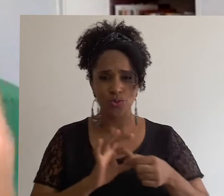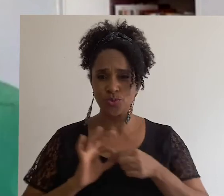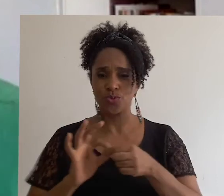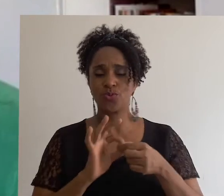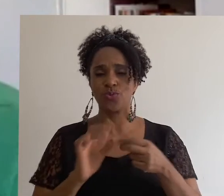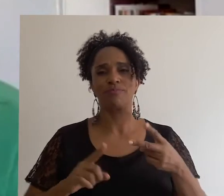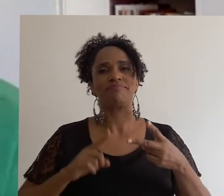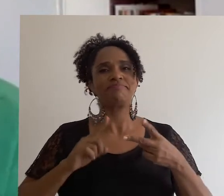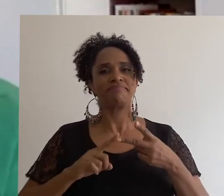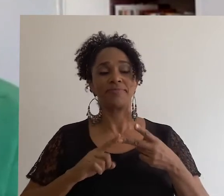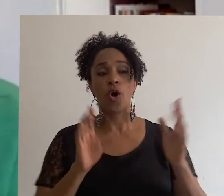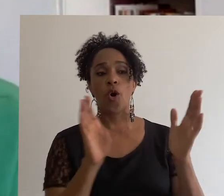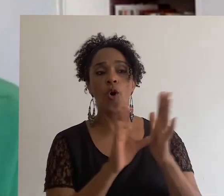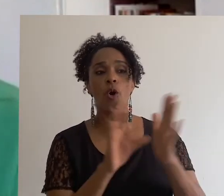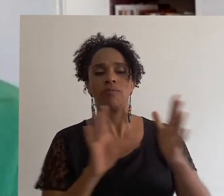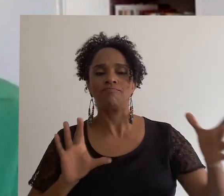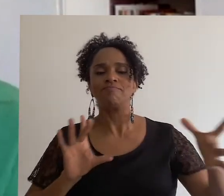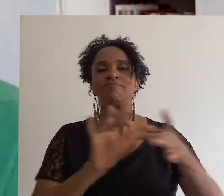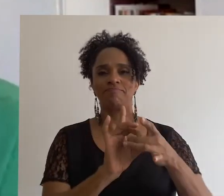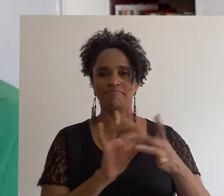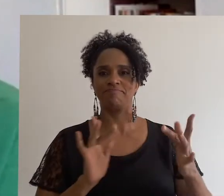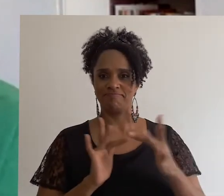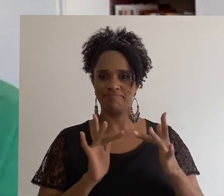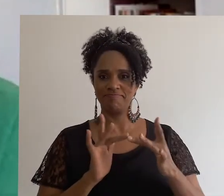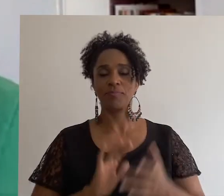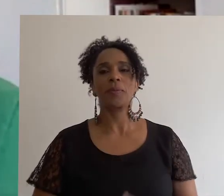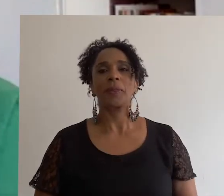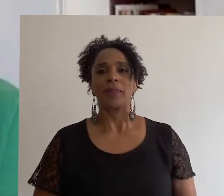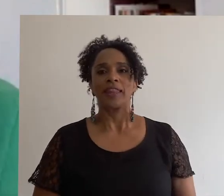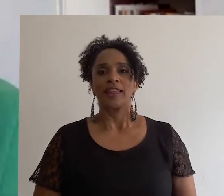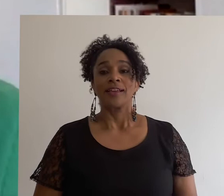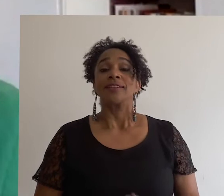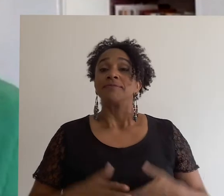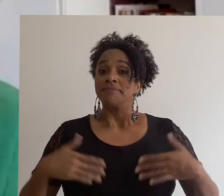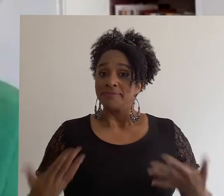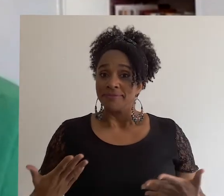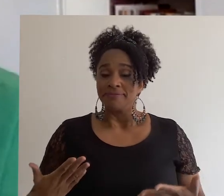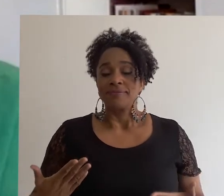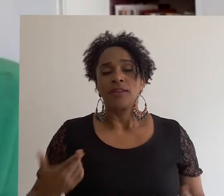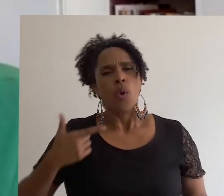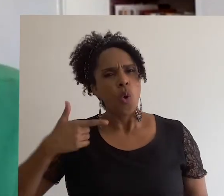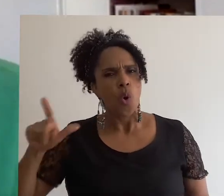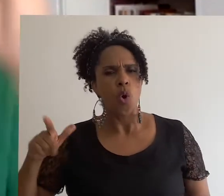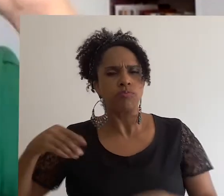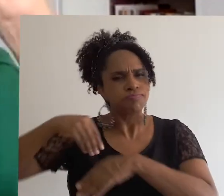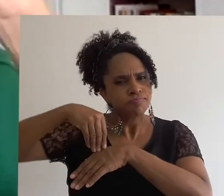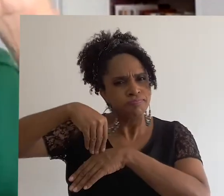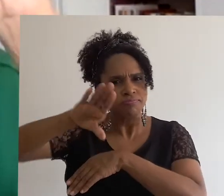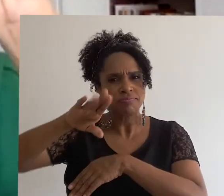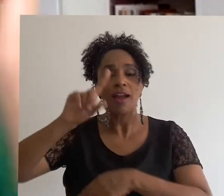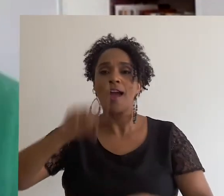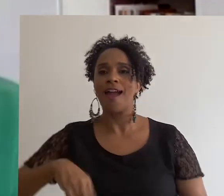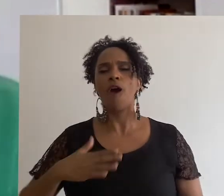relação de proximidade com a comunidade, com a sociedade. Um segundo elemento que eu gostaria de colocar é